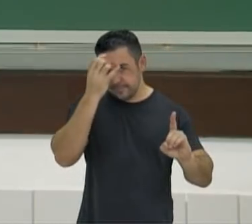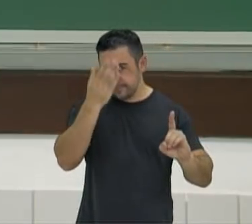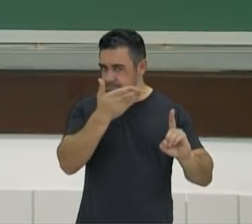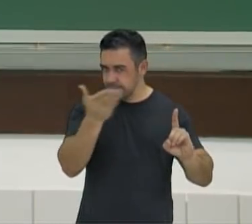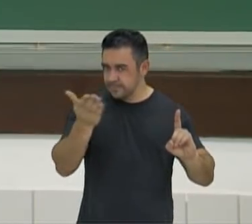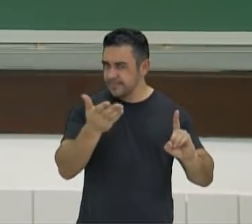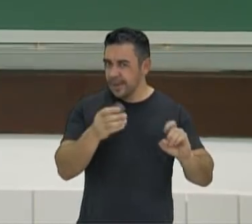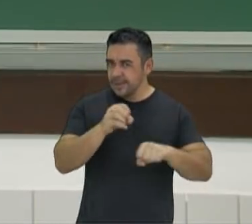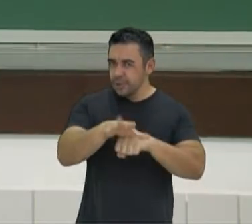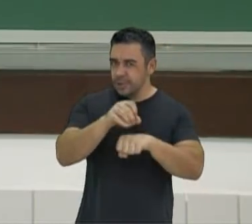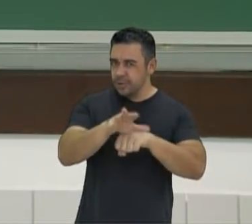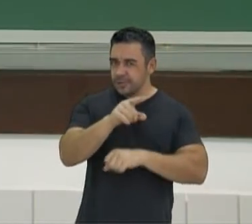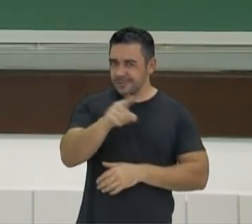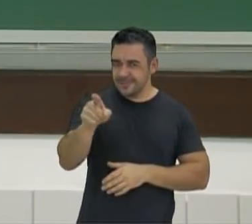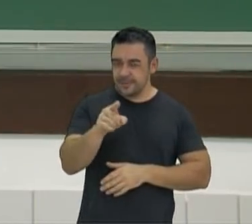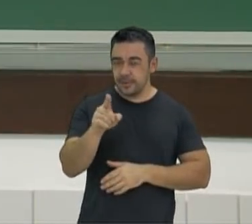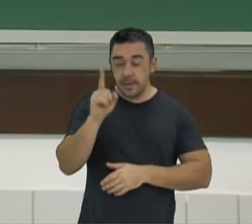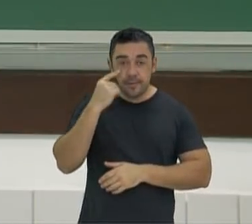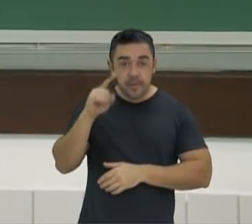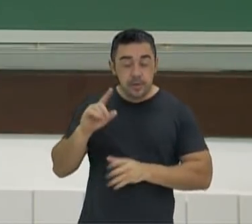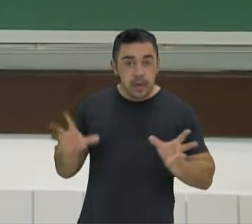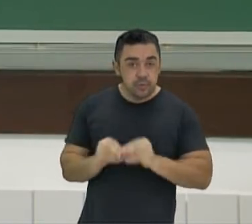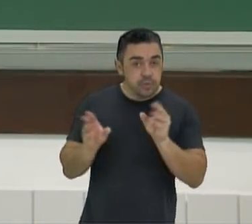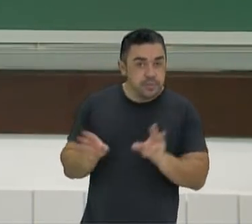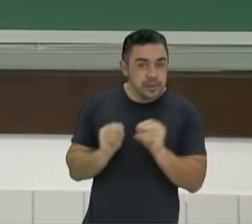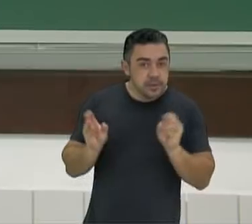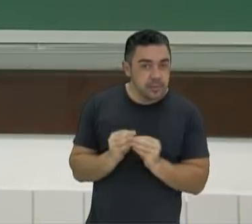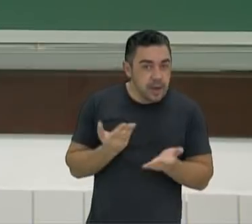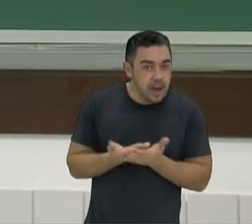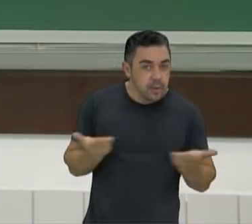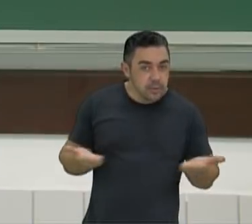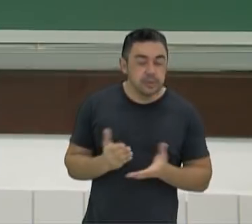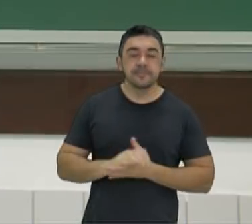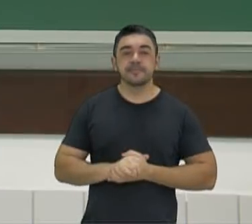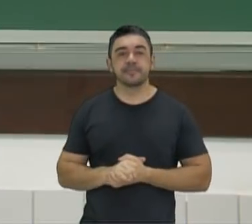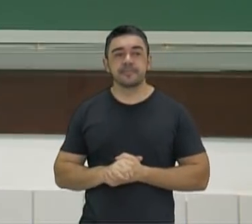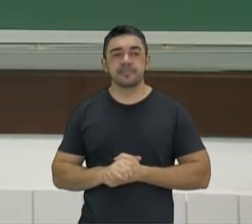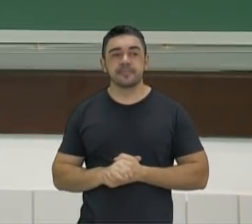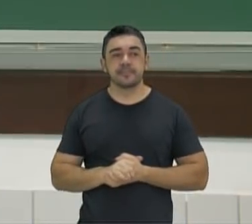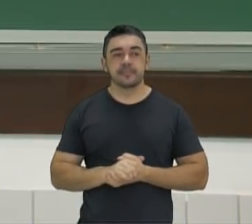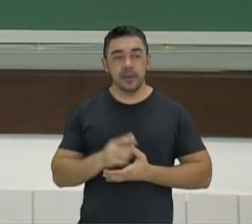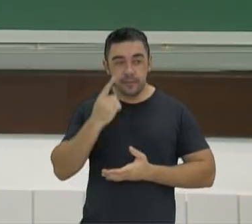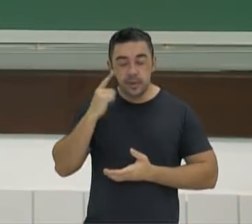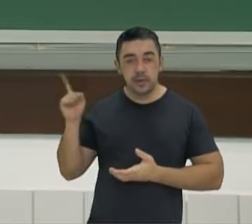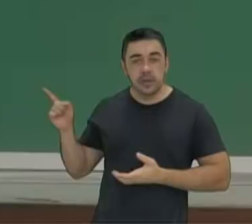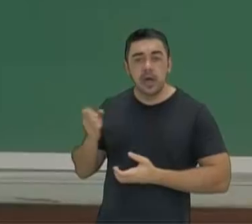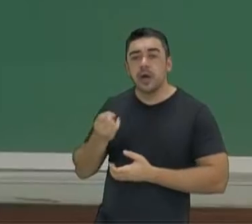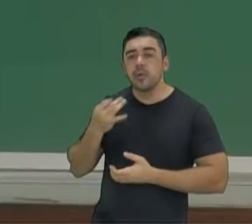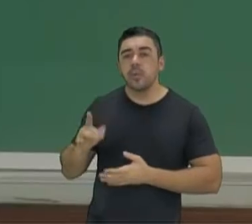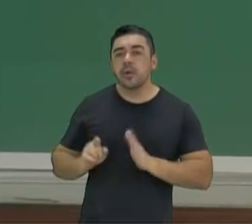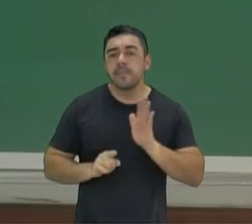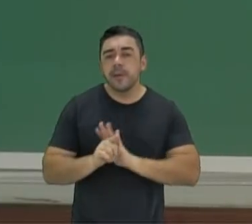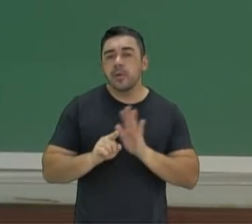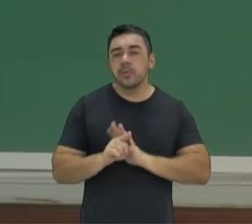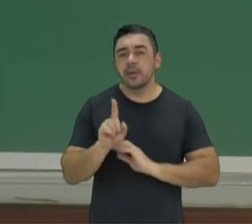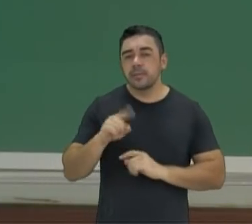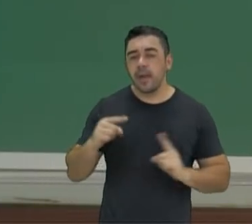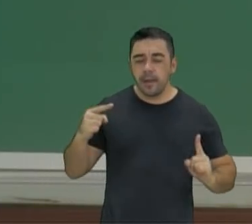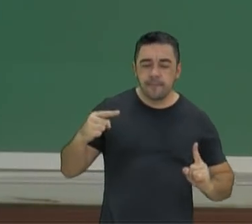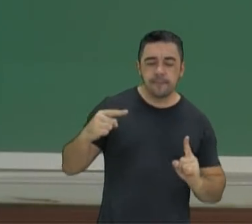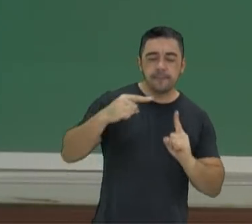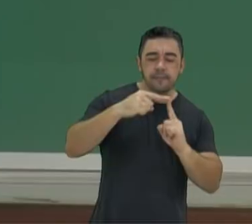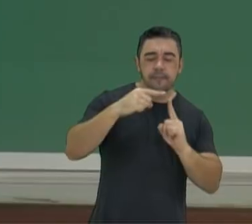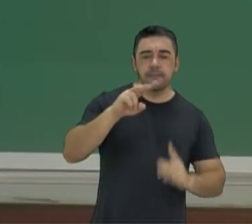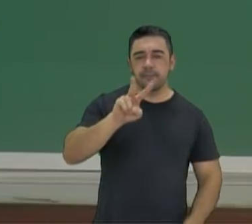né? Tá vendo que a gente está fazendo uma retomada e resumindo a aula de hoje? Vamos lá. Quantos vértices tem o